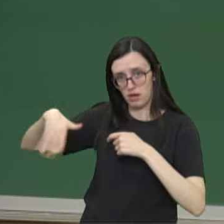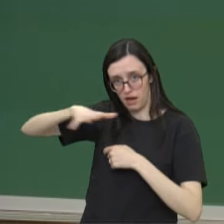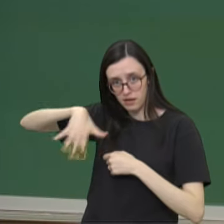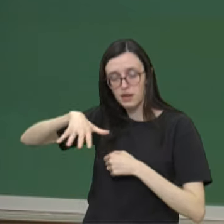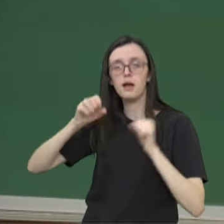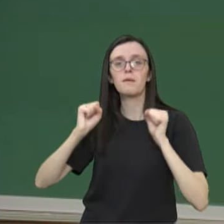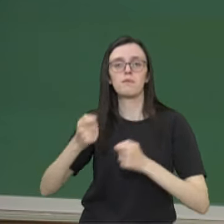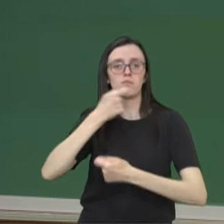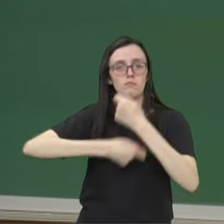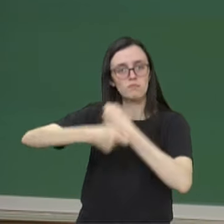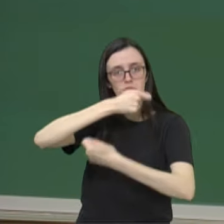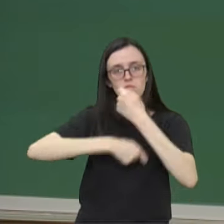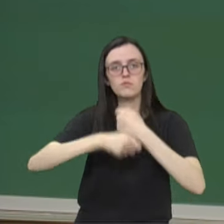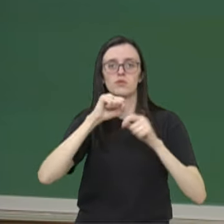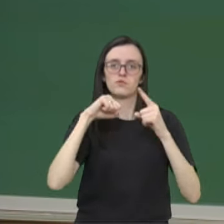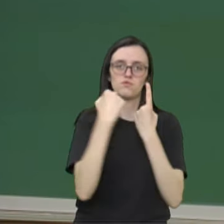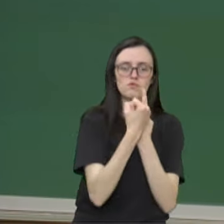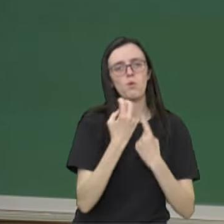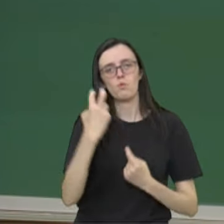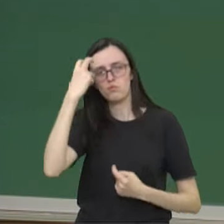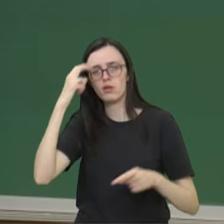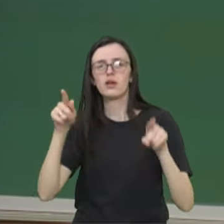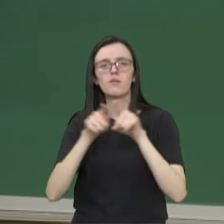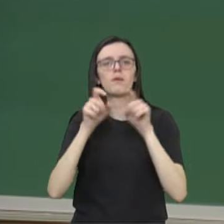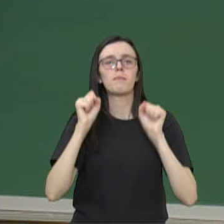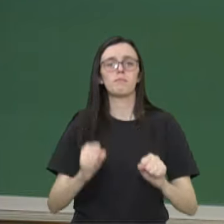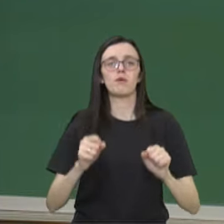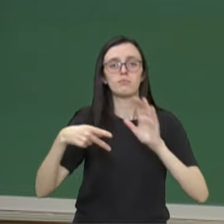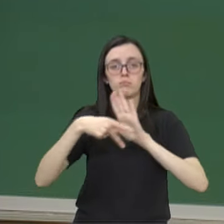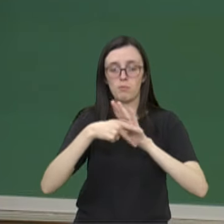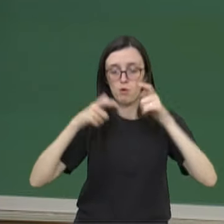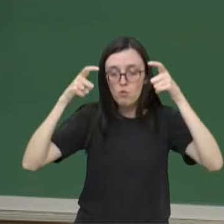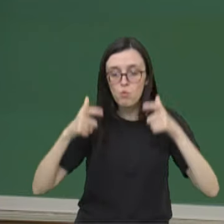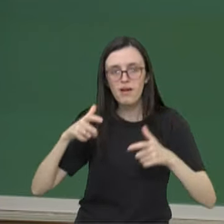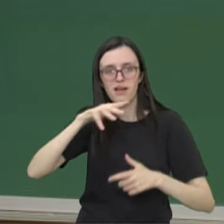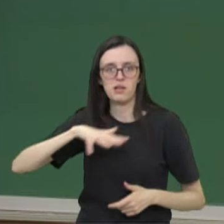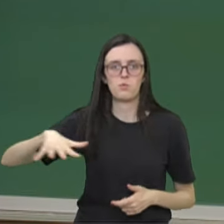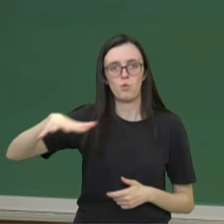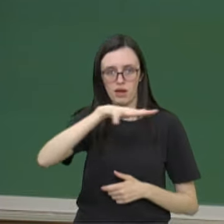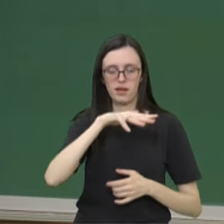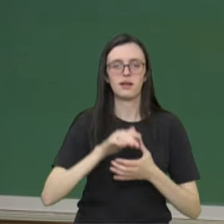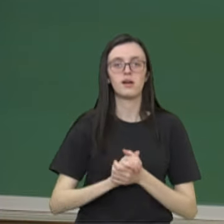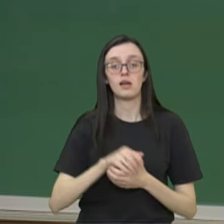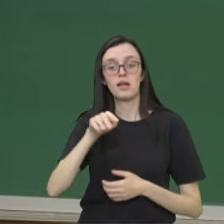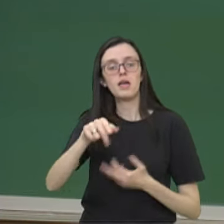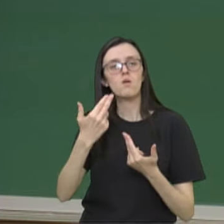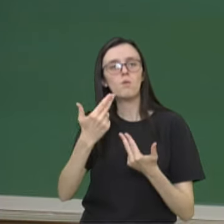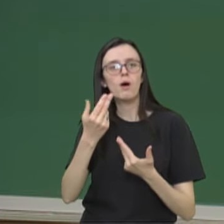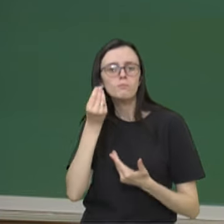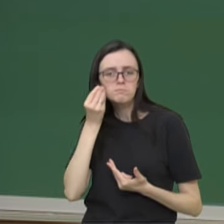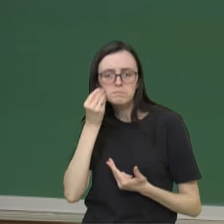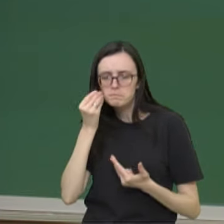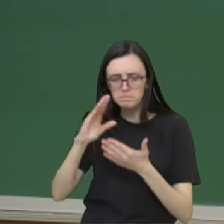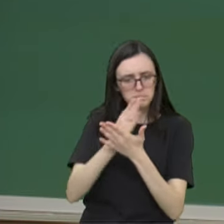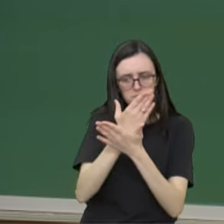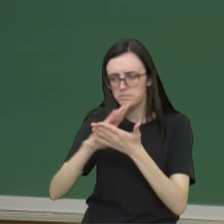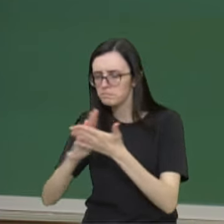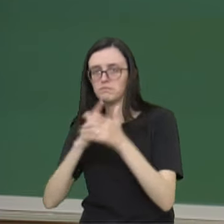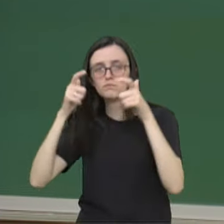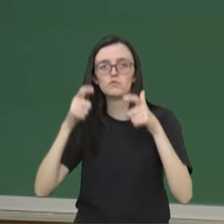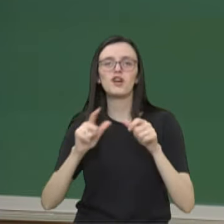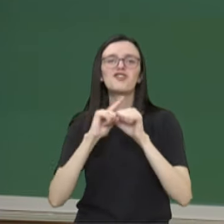econômicos, sociais, culturais, bem como também critérios físicos, a fim de auxiliar a análise do espaço geográfico. Tá